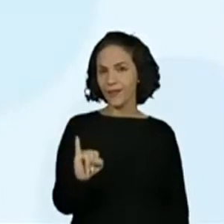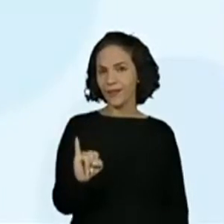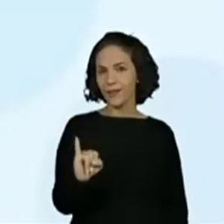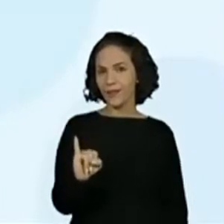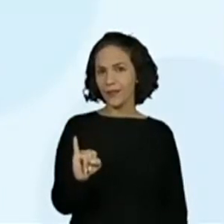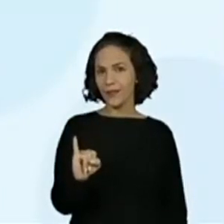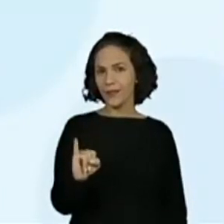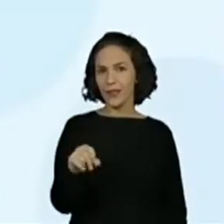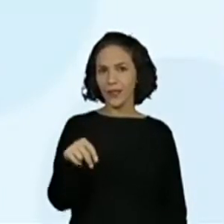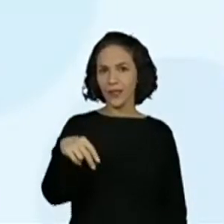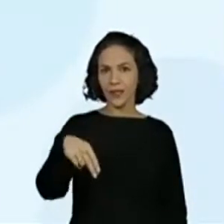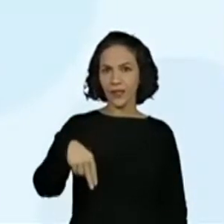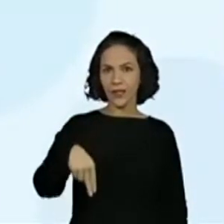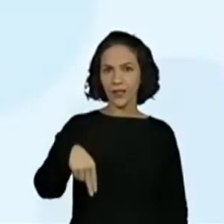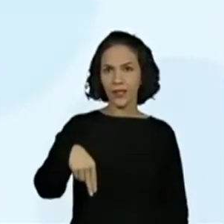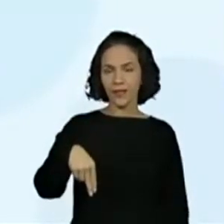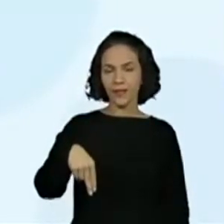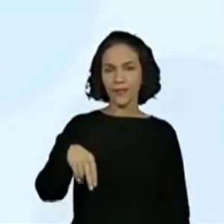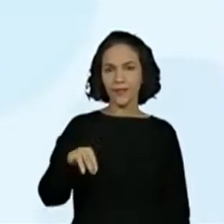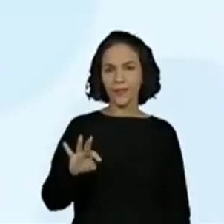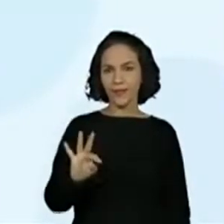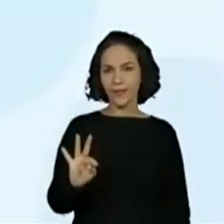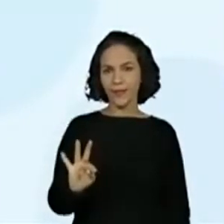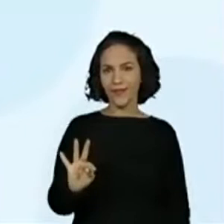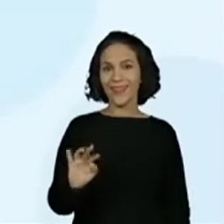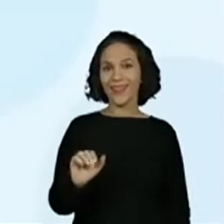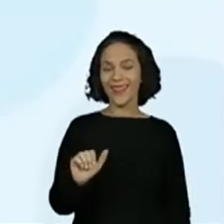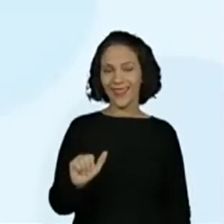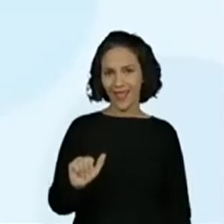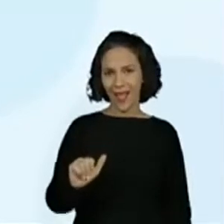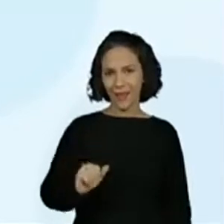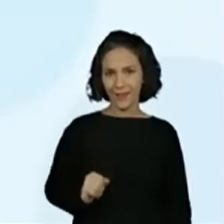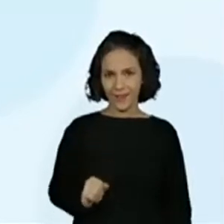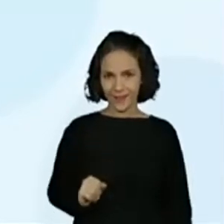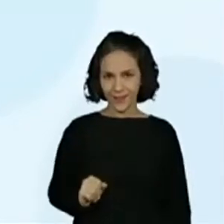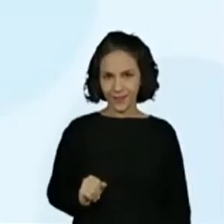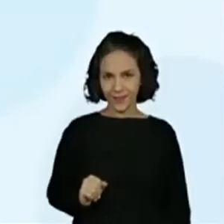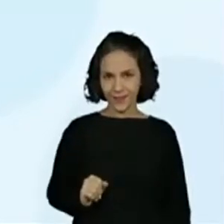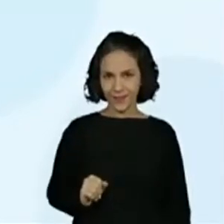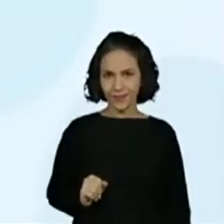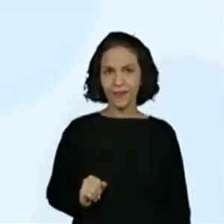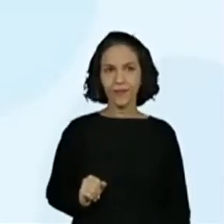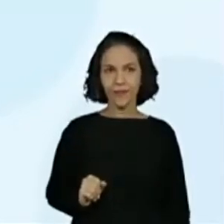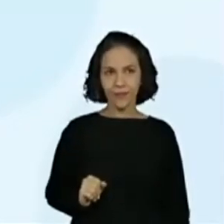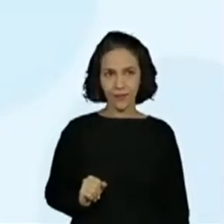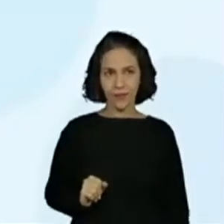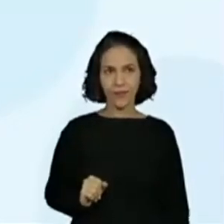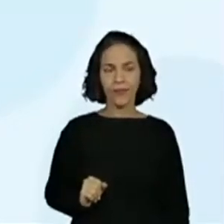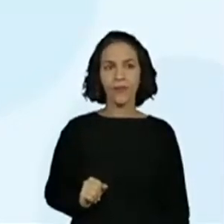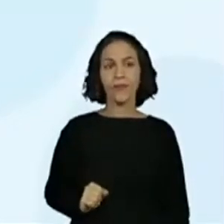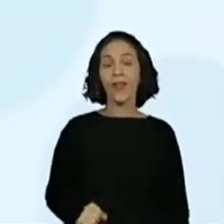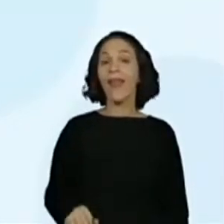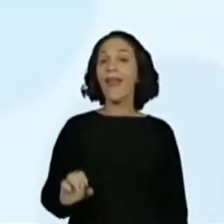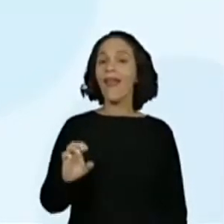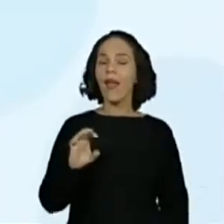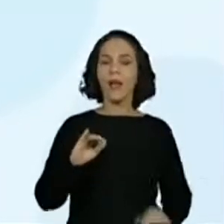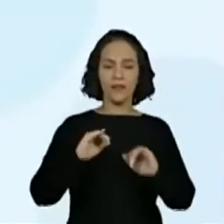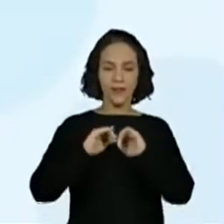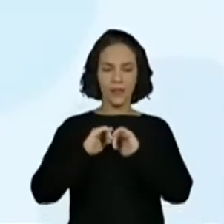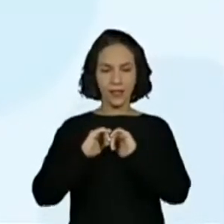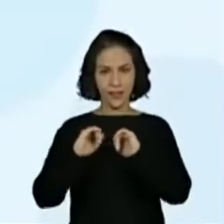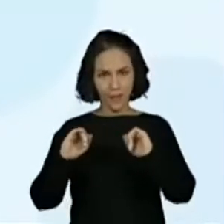letra T, isso mesmo, 30. Isso, 30, olha só. O E com a pausa,